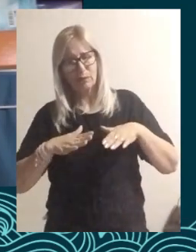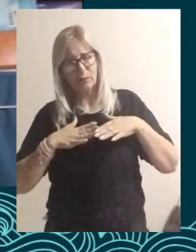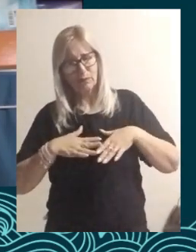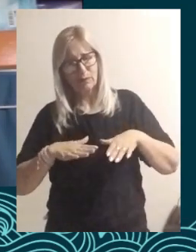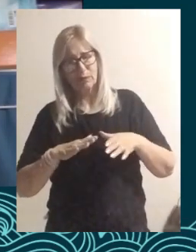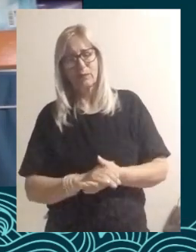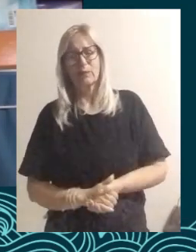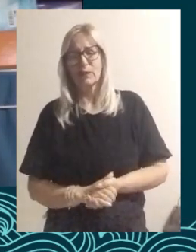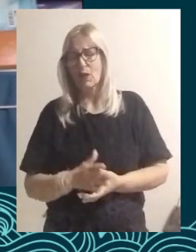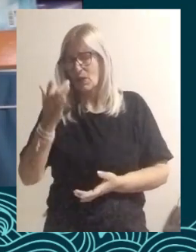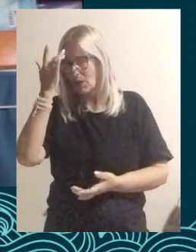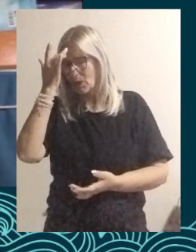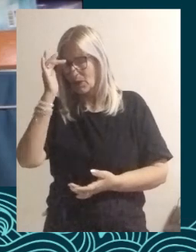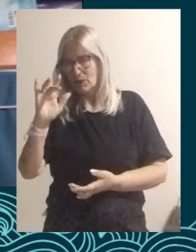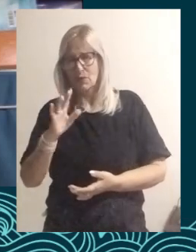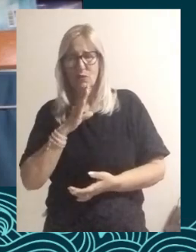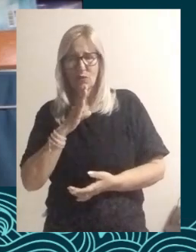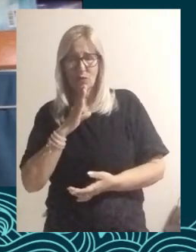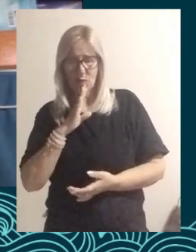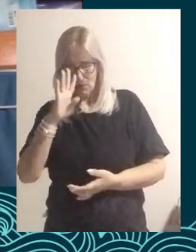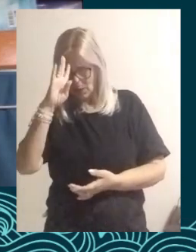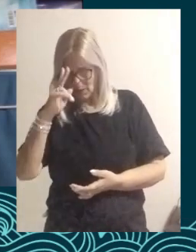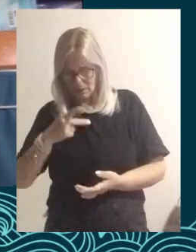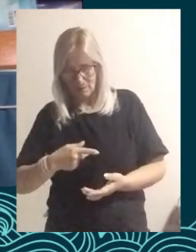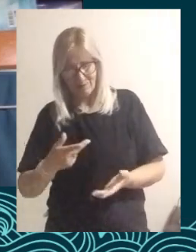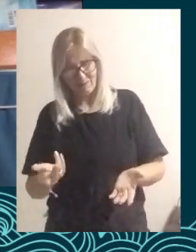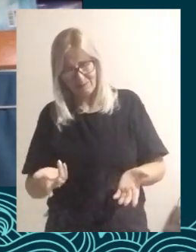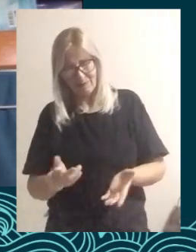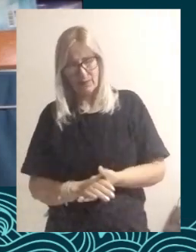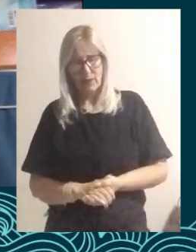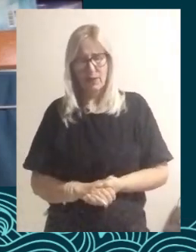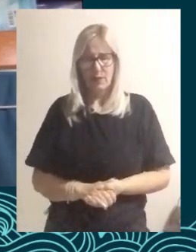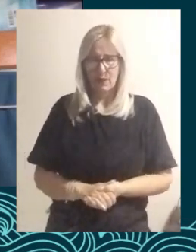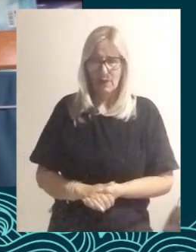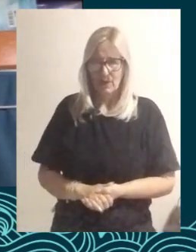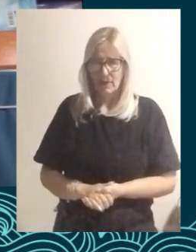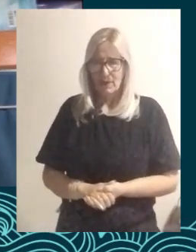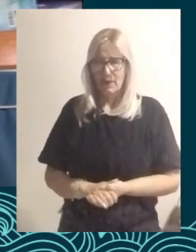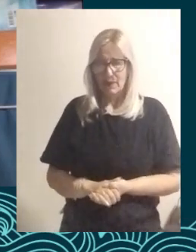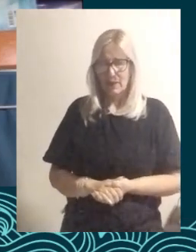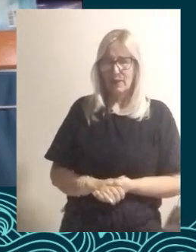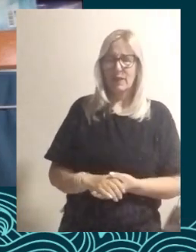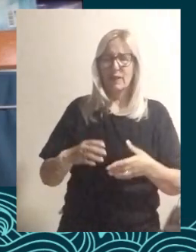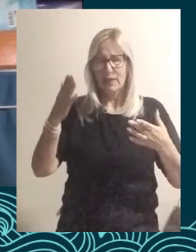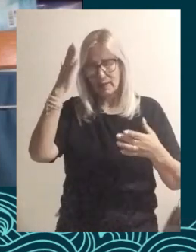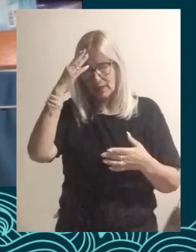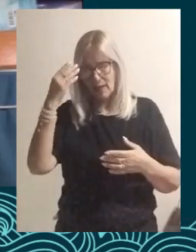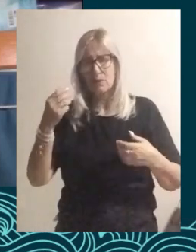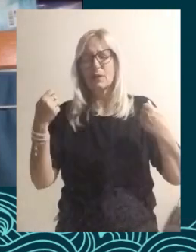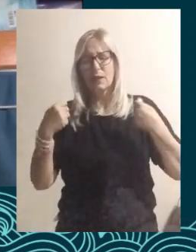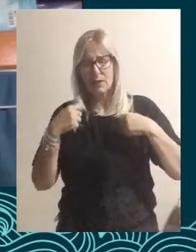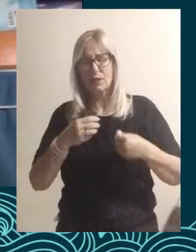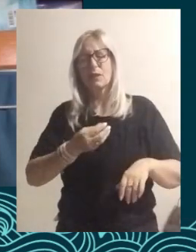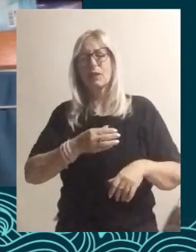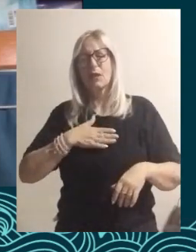dificuldade ainda viver as calmarias quando a gente não sabe, não se conhece tanto. Quando a gente